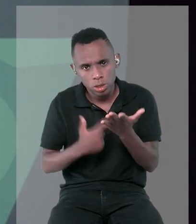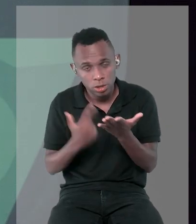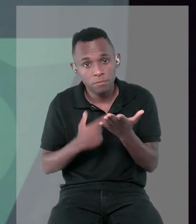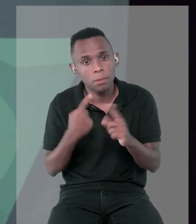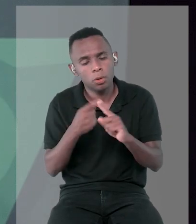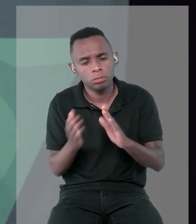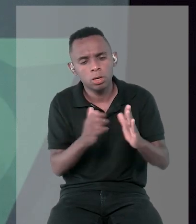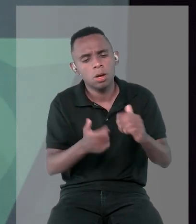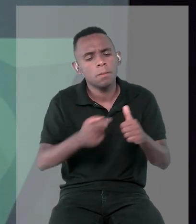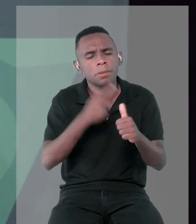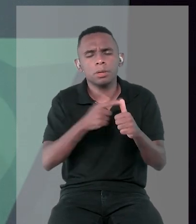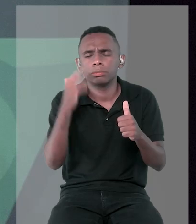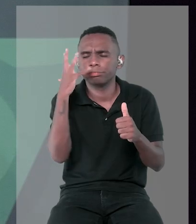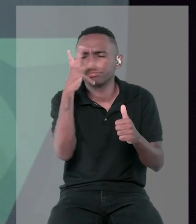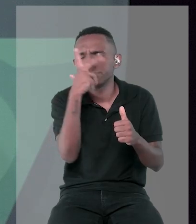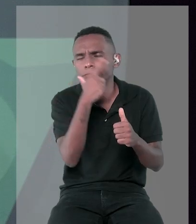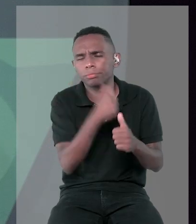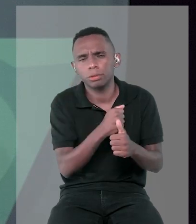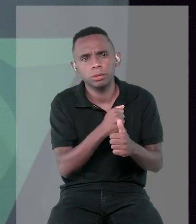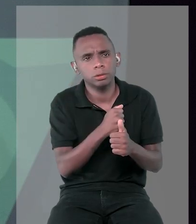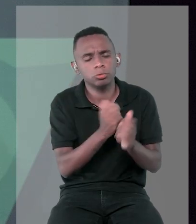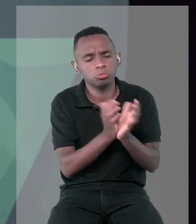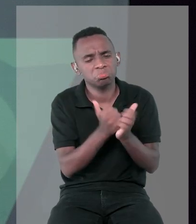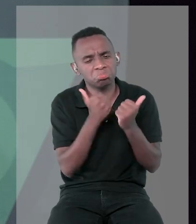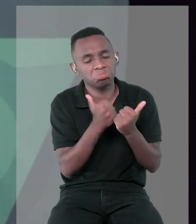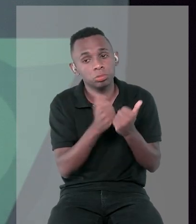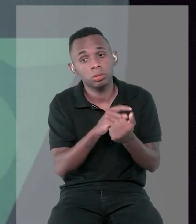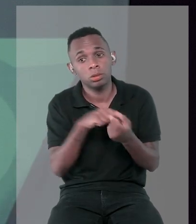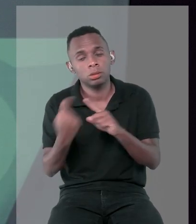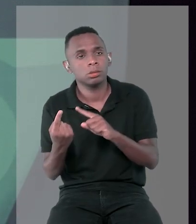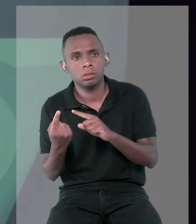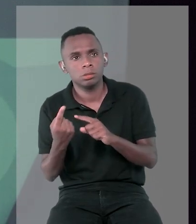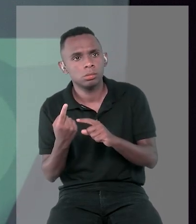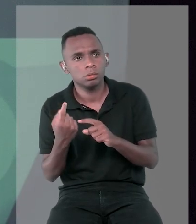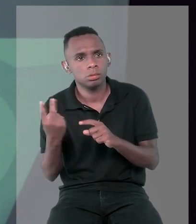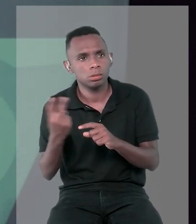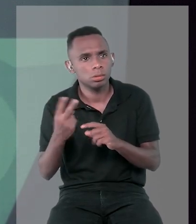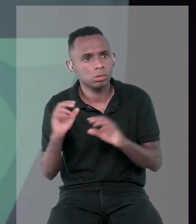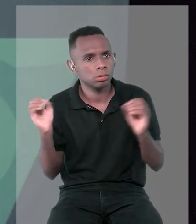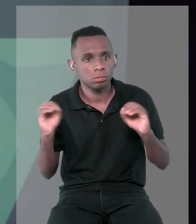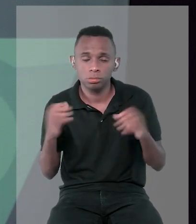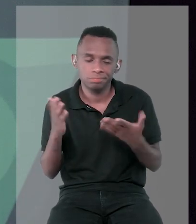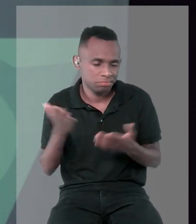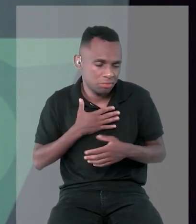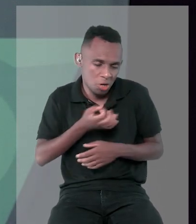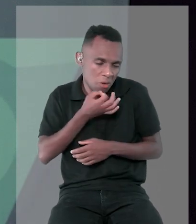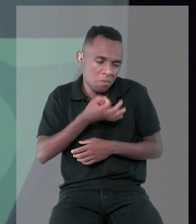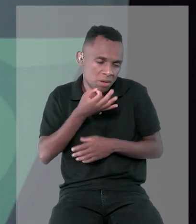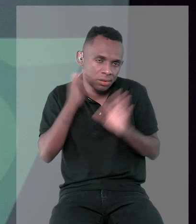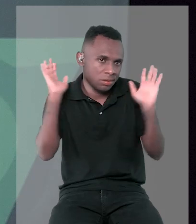primeira edição, lindíssima. Eu gosto dessa. Eu não gosto da do Giro. Não tem nada a ver com o que eu estou contando, mas eu